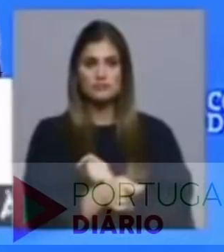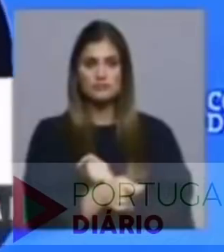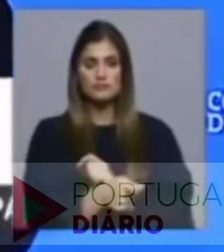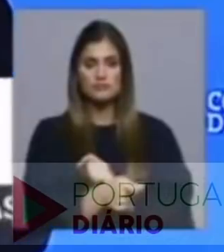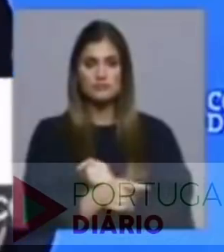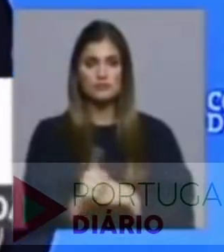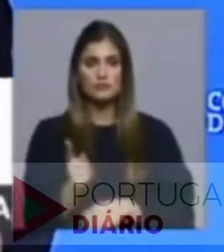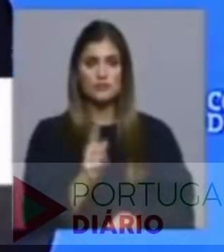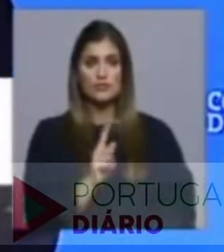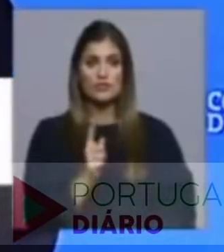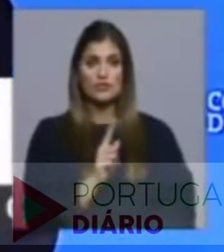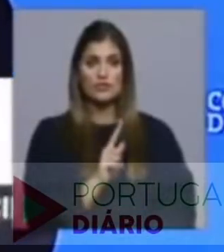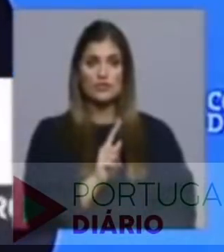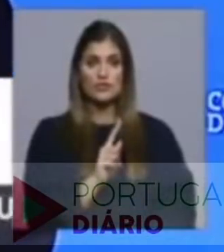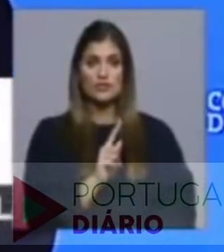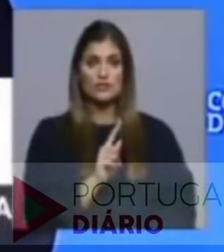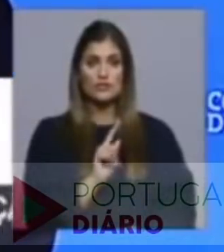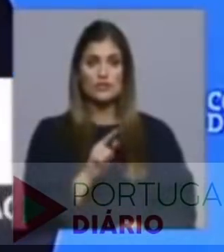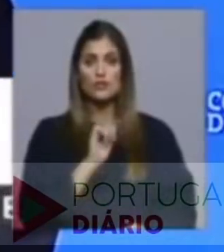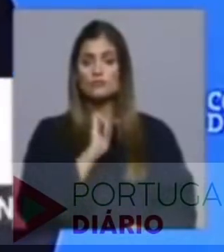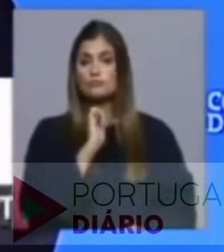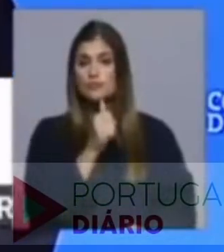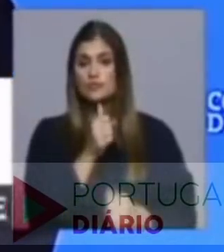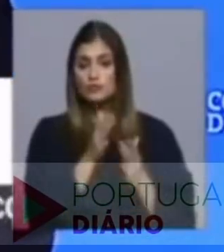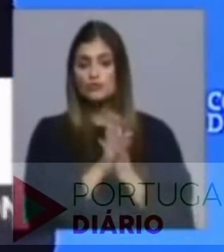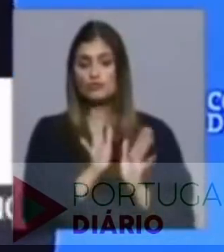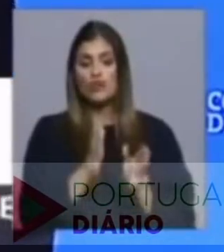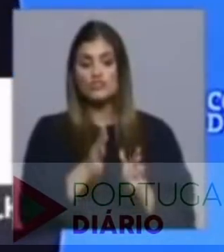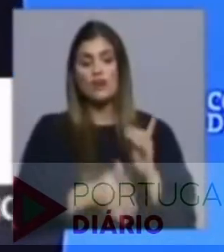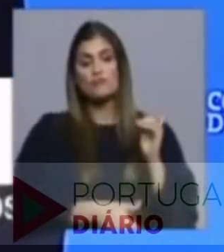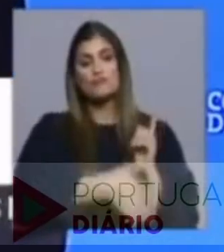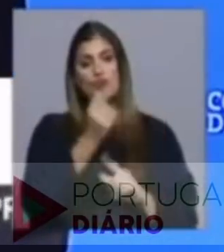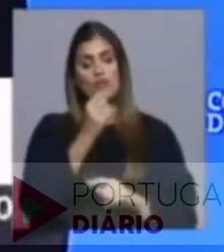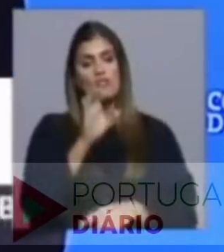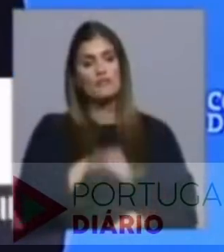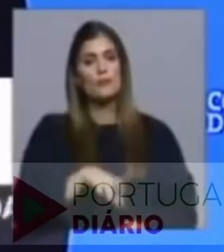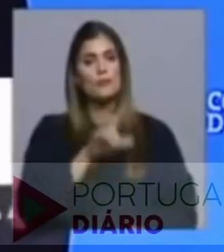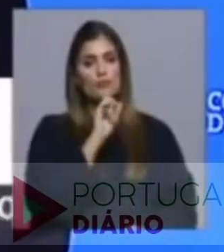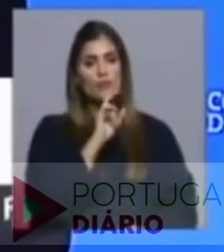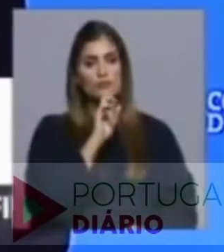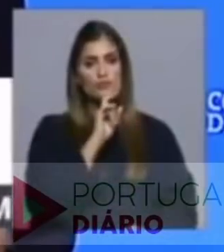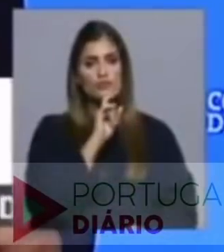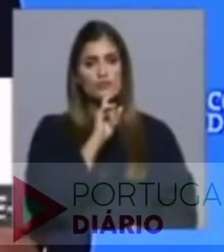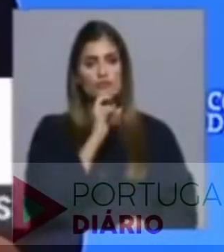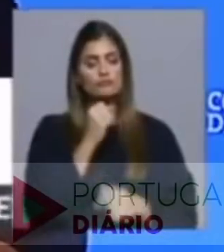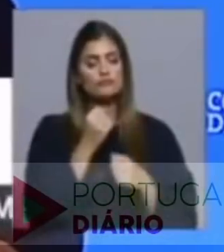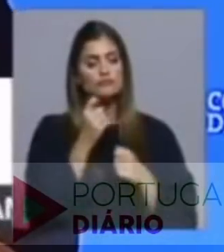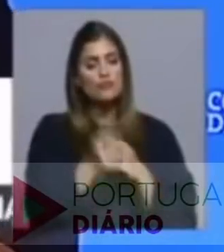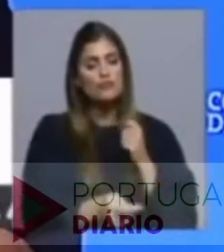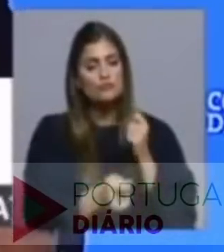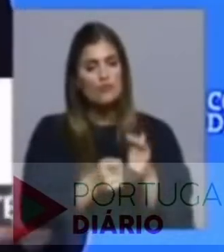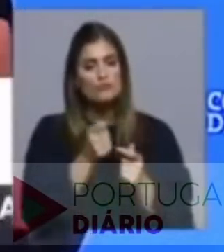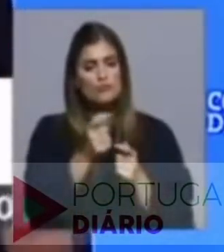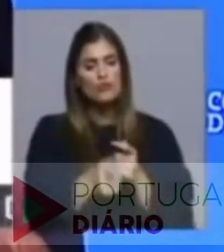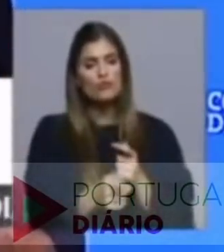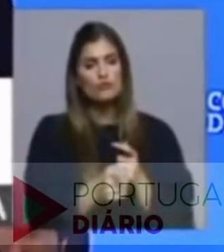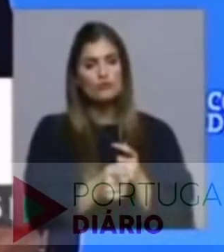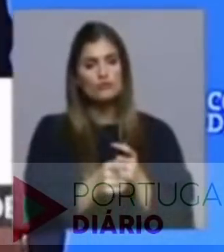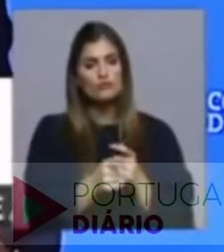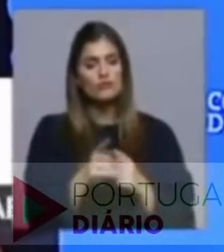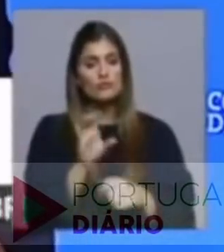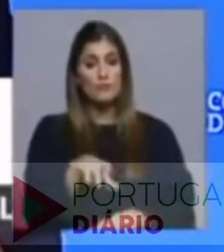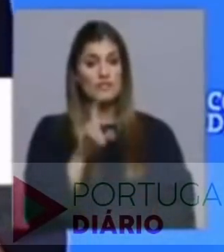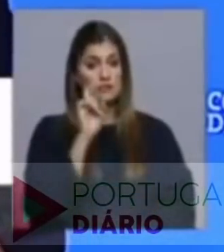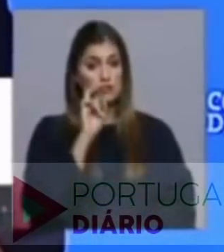estragar aquilo que conseguimos já alcançar, de forma a podermos ir retomando com